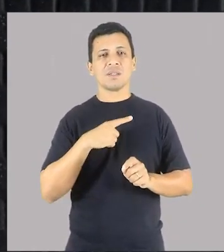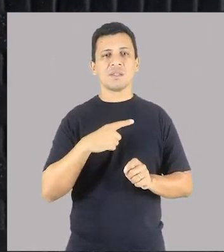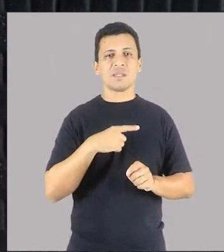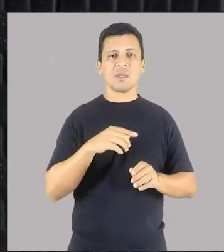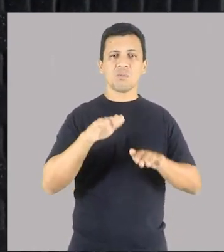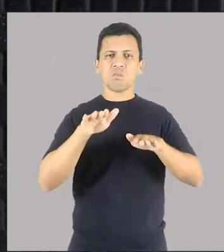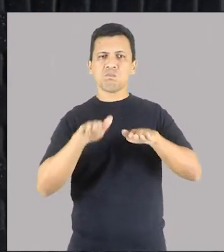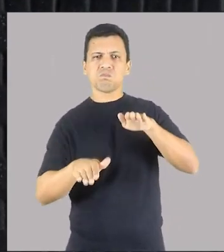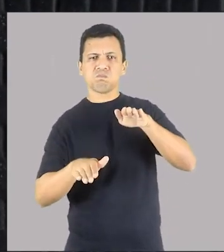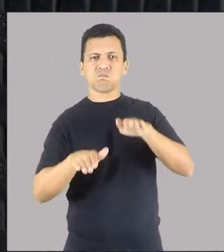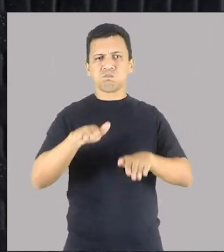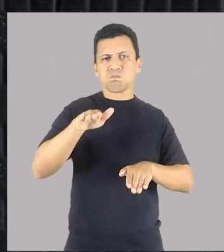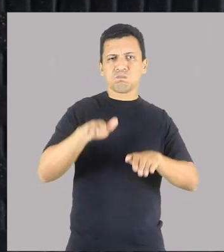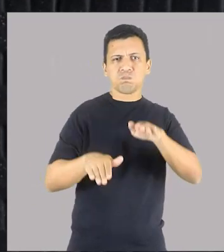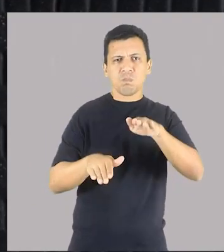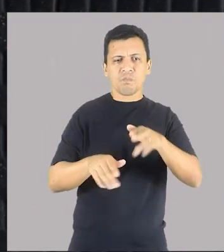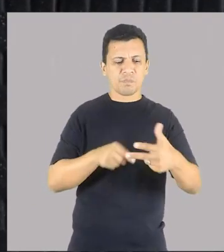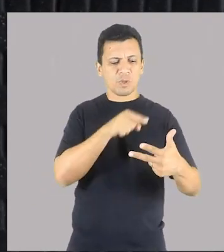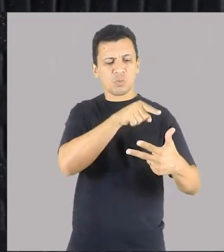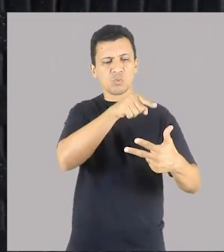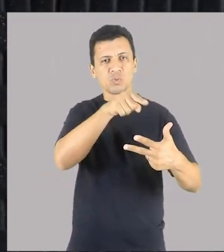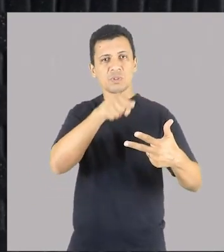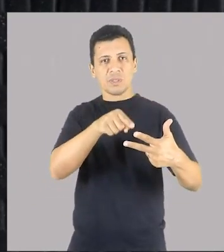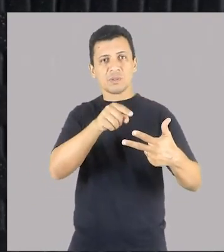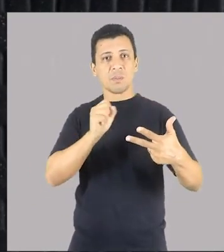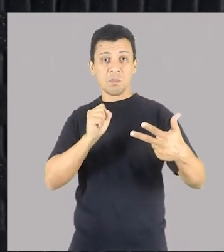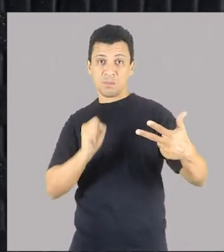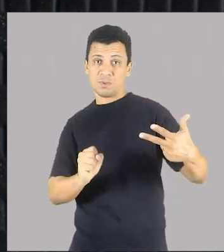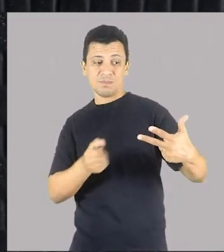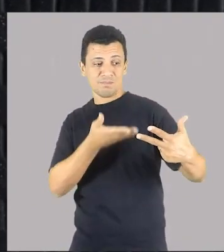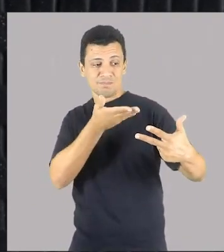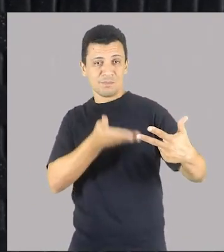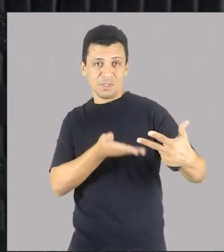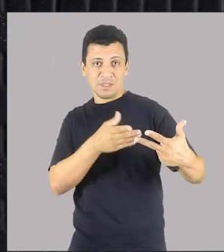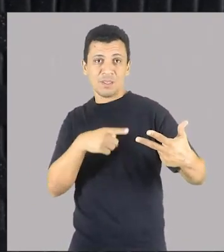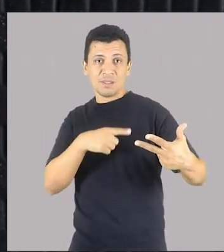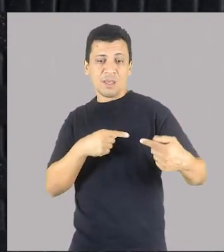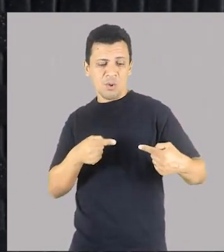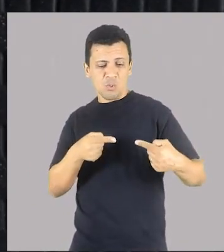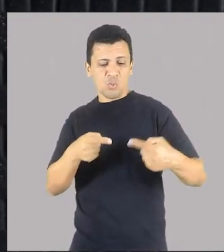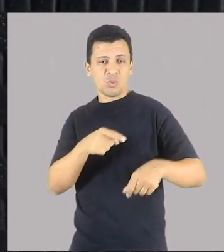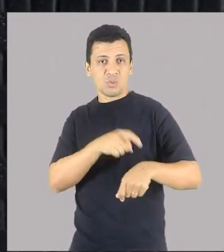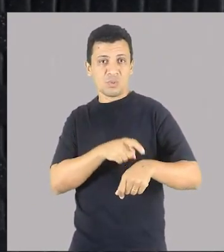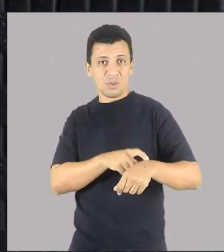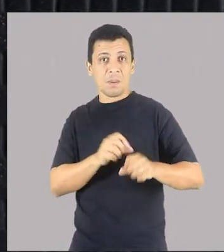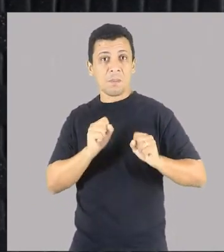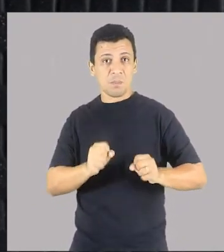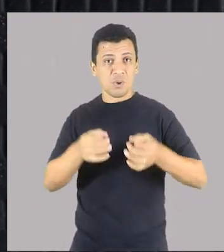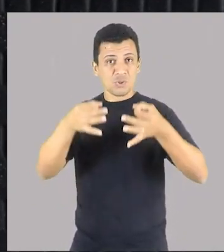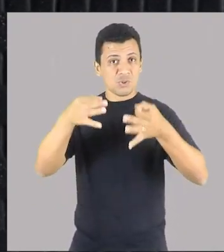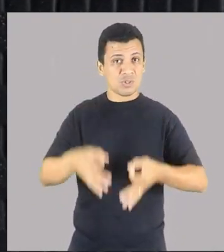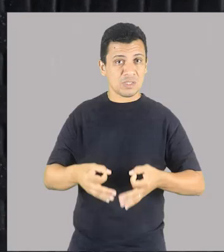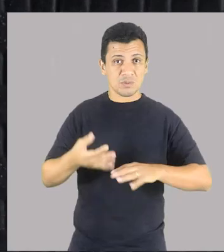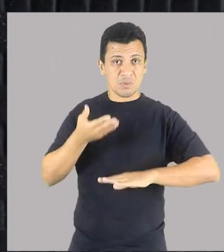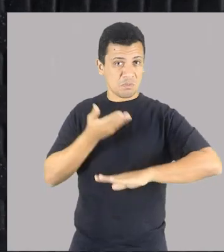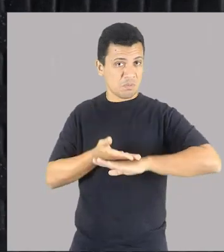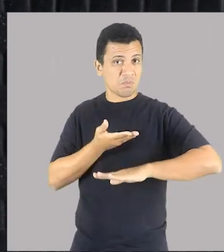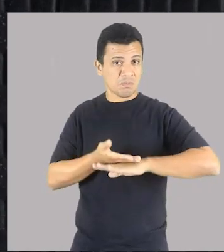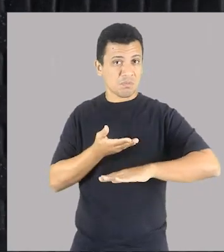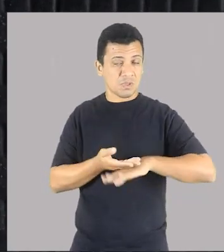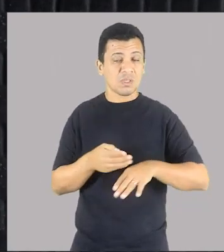um balanço entre os poderes. Os poderes, eles, ao mesmo tempo em que podem decidir